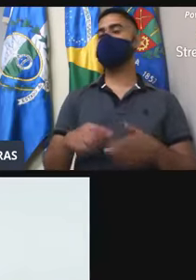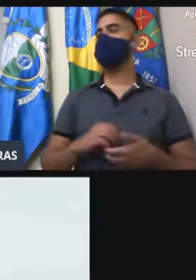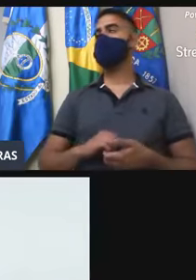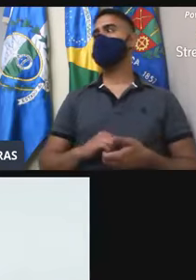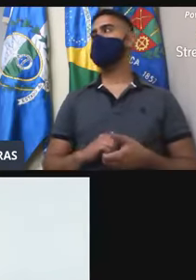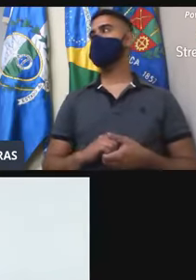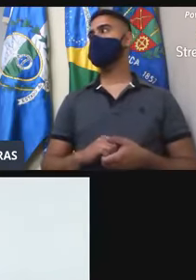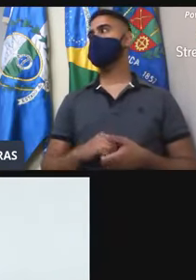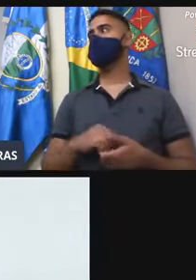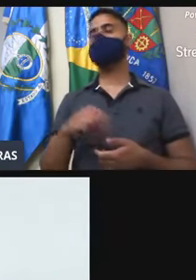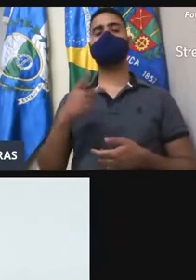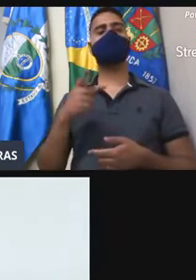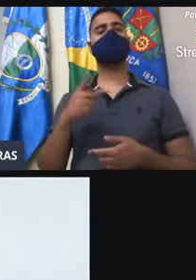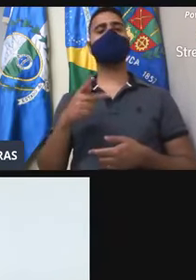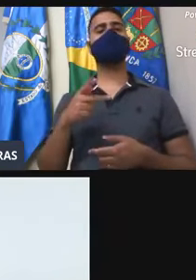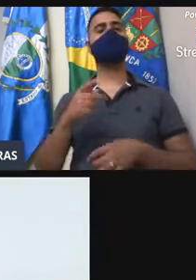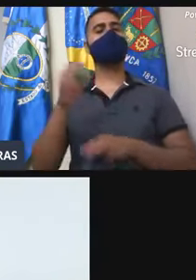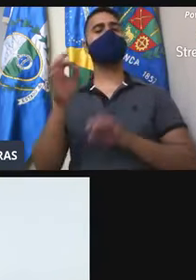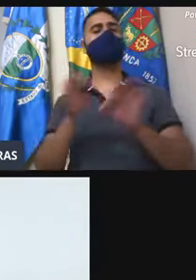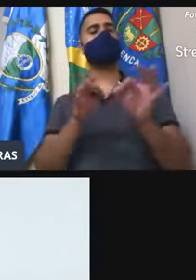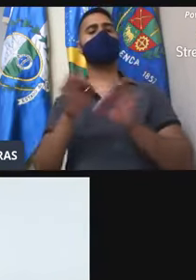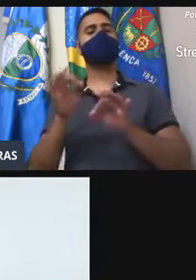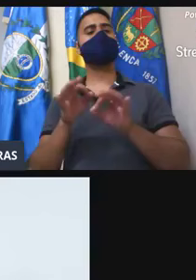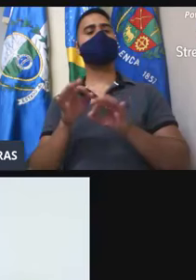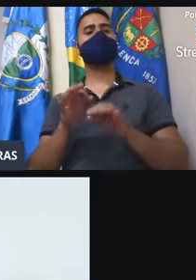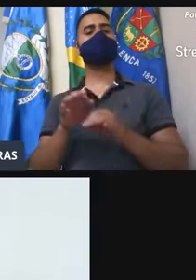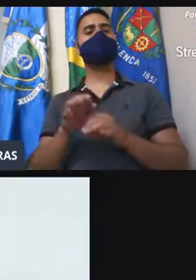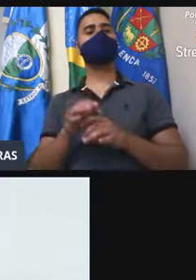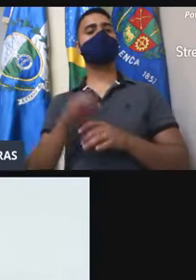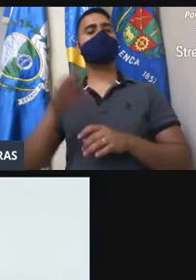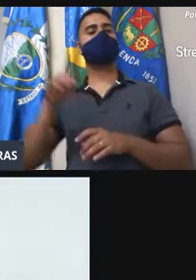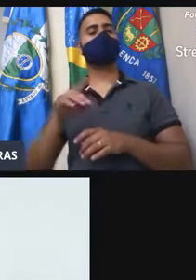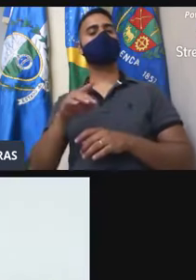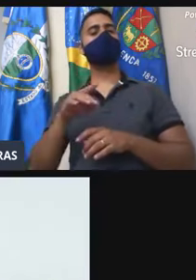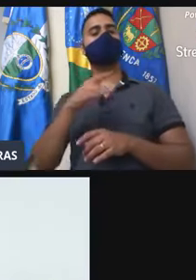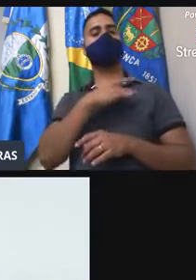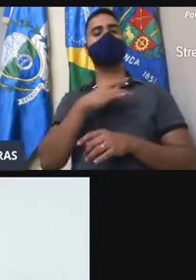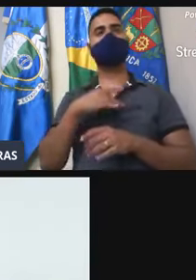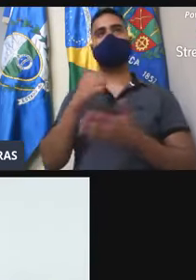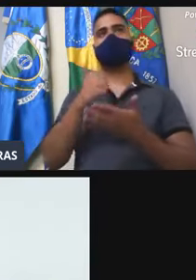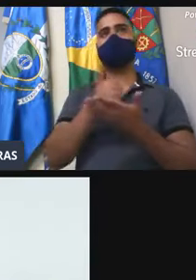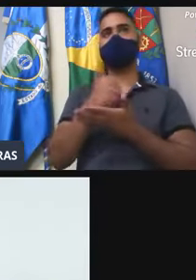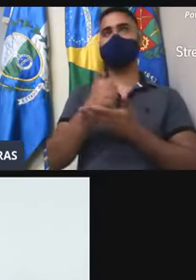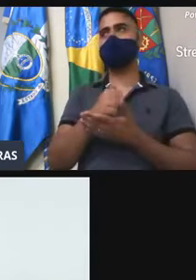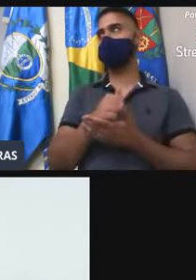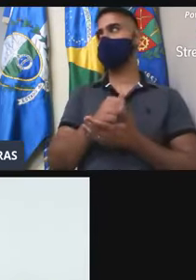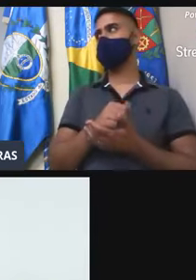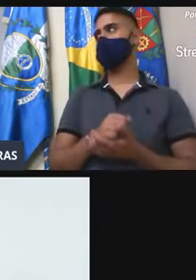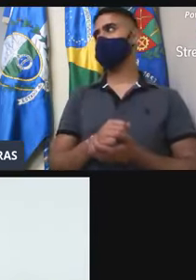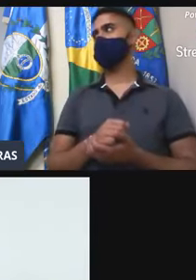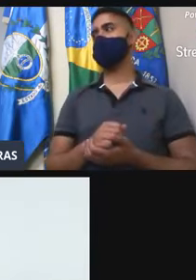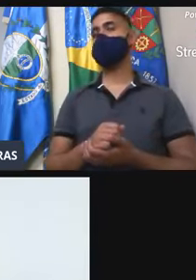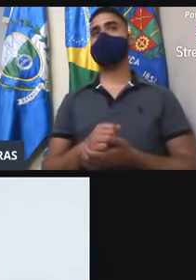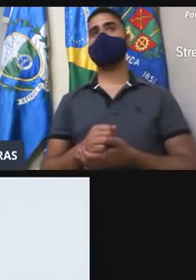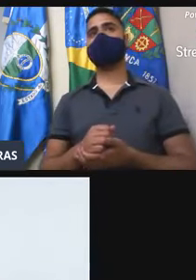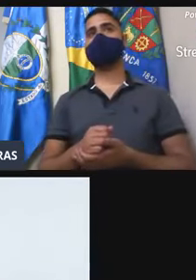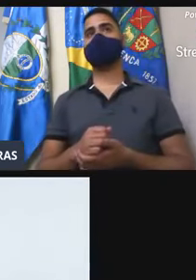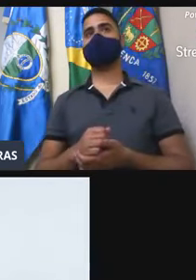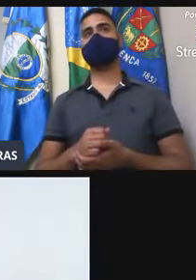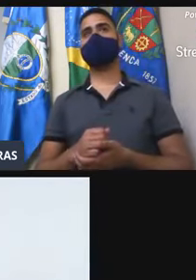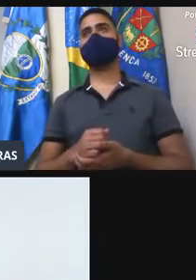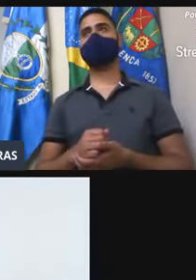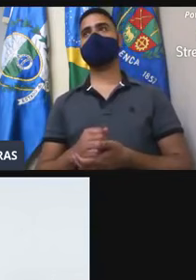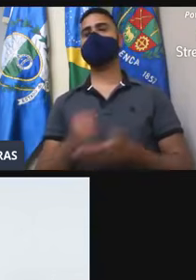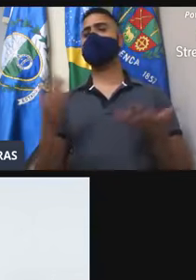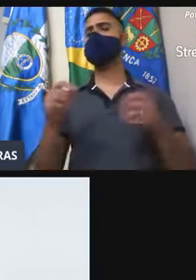quero falar do plano de saneamento básico, do plano diretor de saneamento básico. David, vereador David, pelo que consta, hoje eu